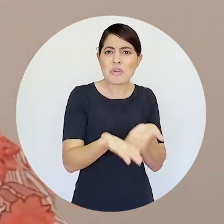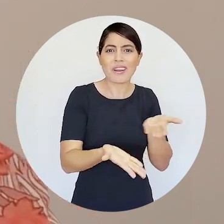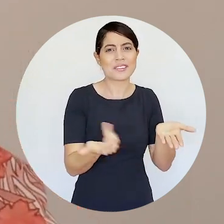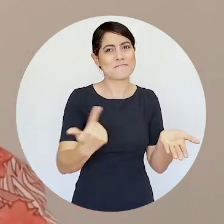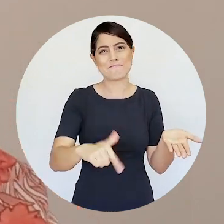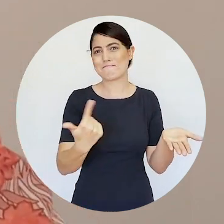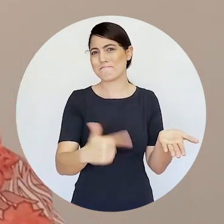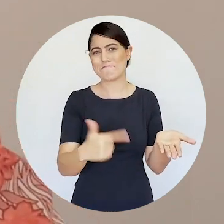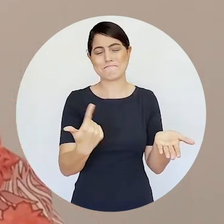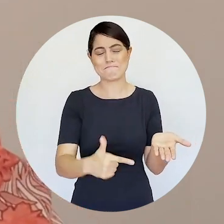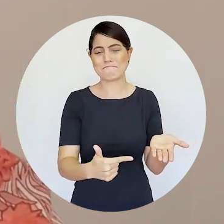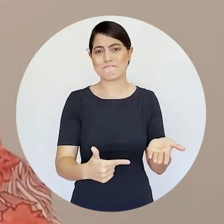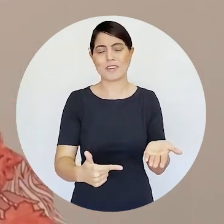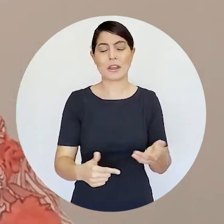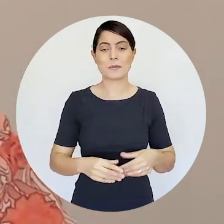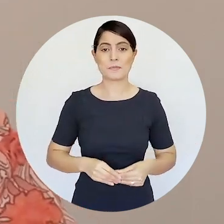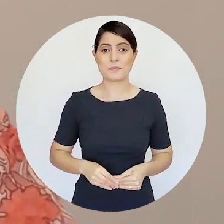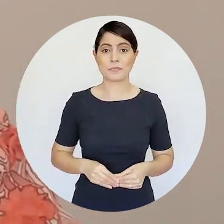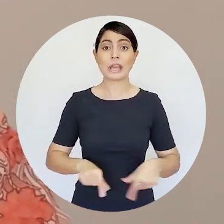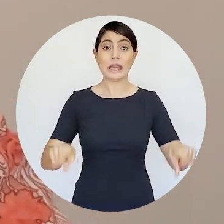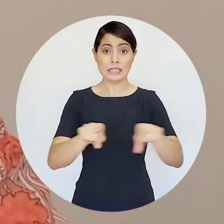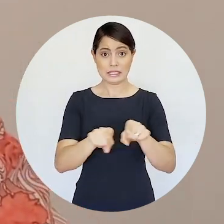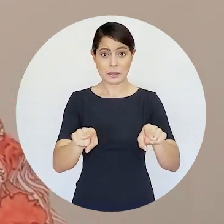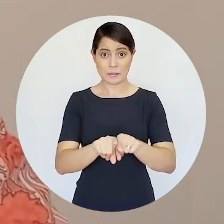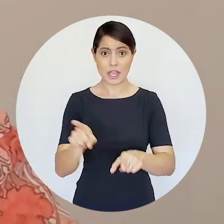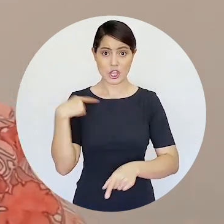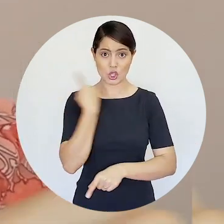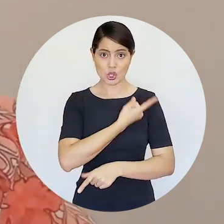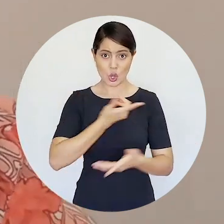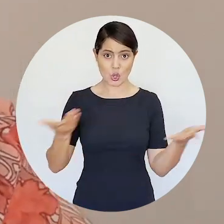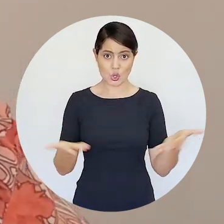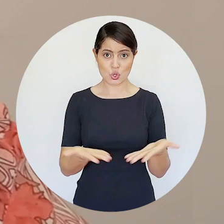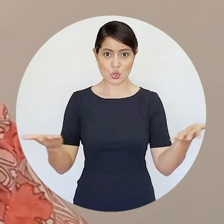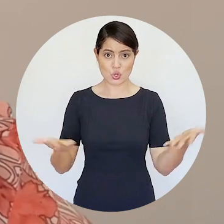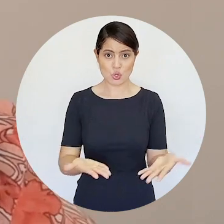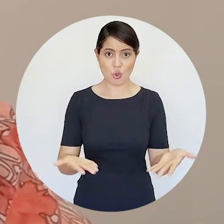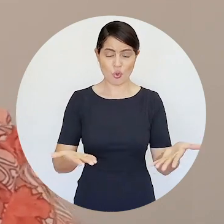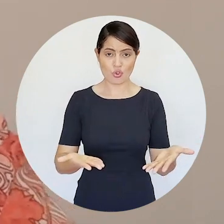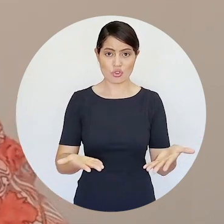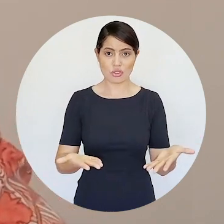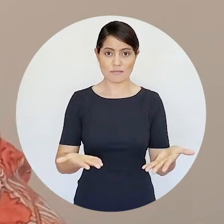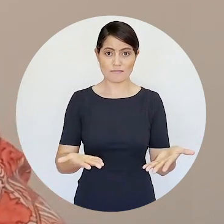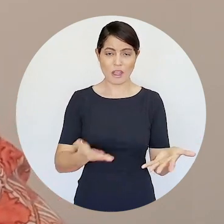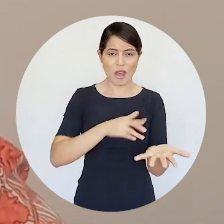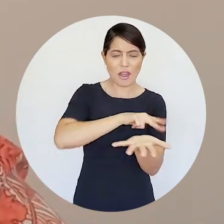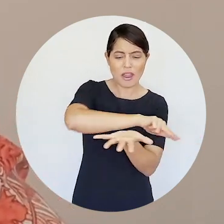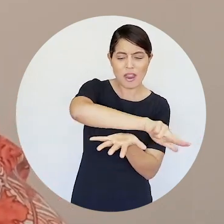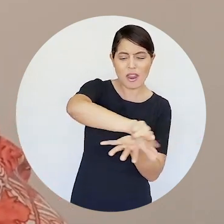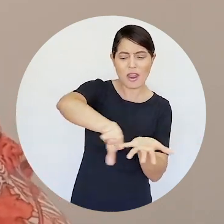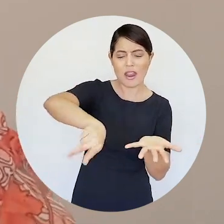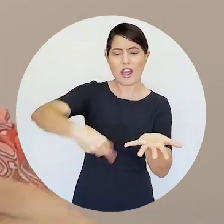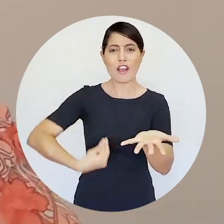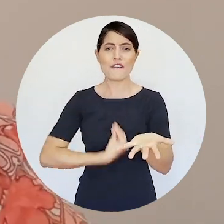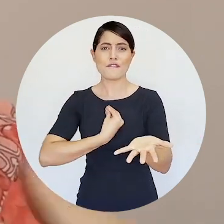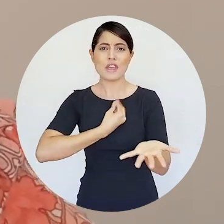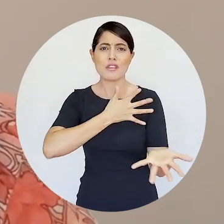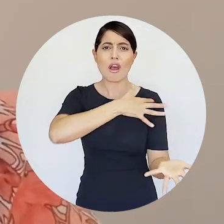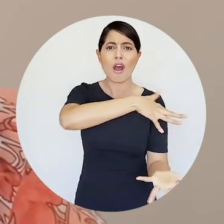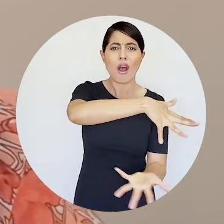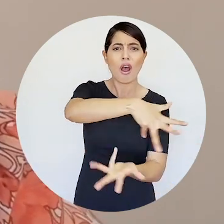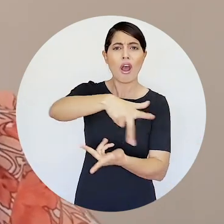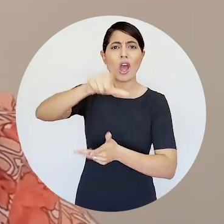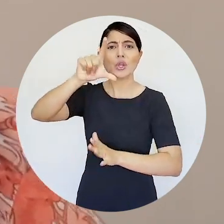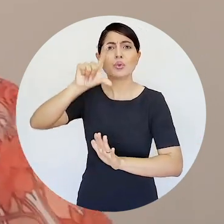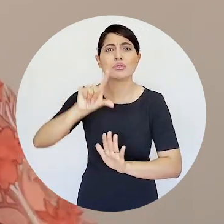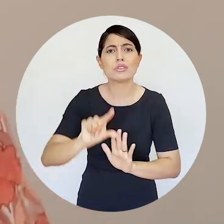qualquer tipo de cuidado. Nós estamos reduzindo a nossa biodiversidade e a